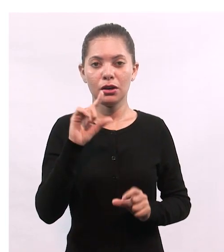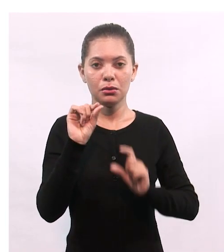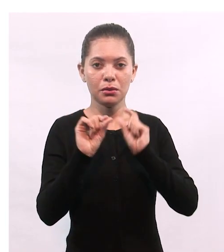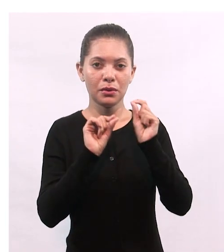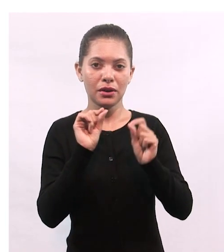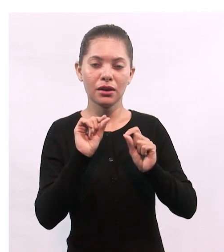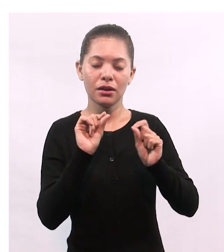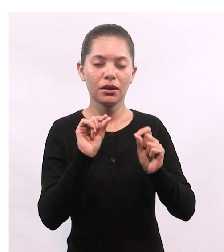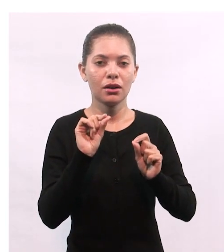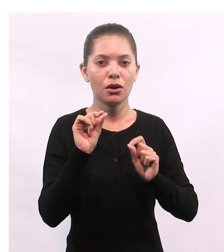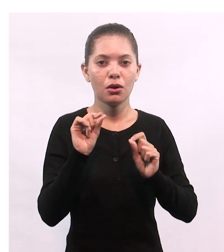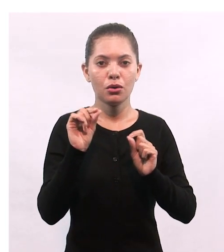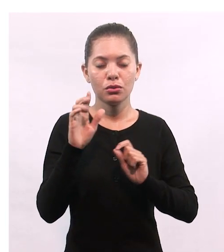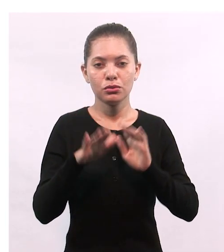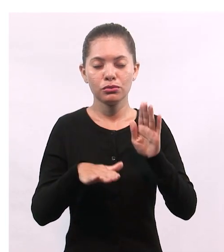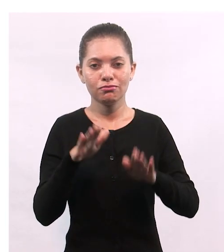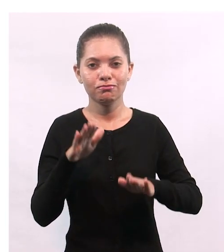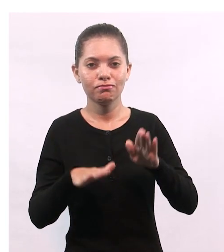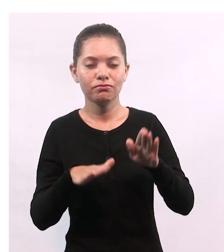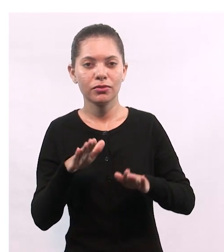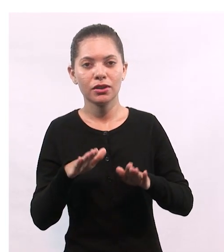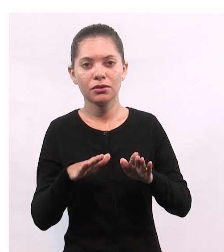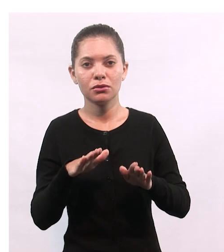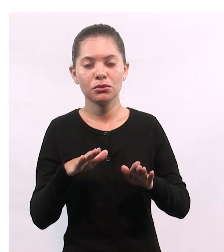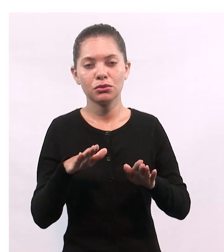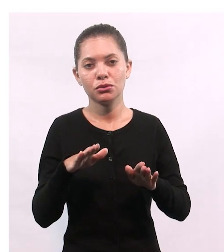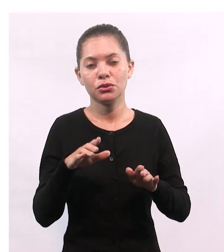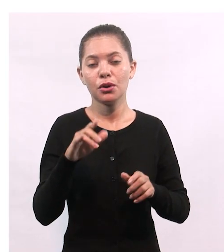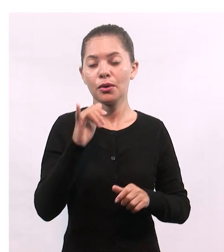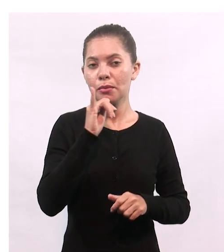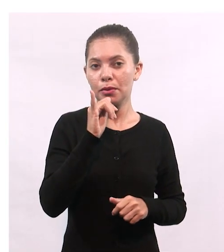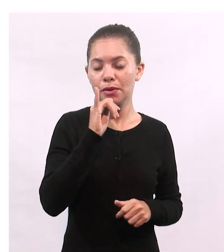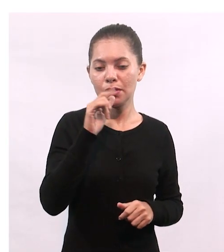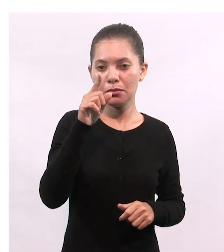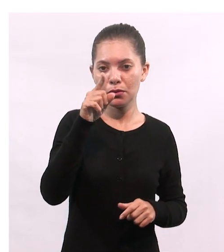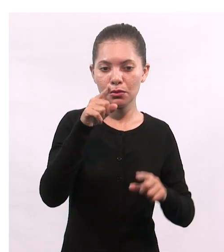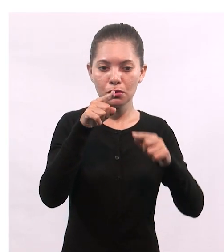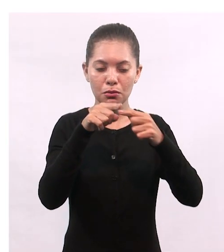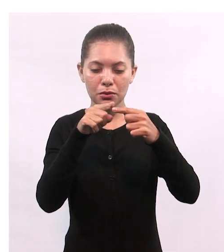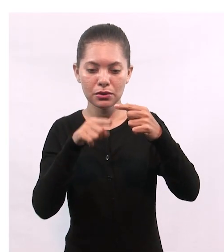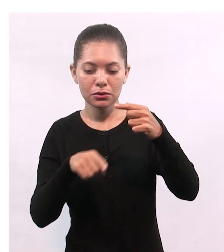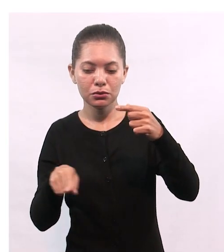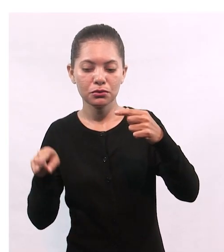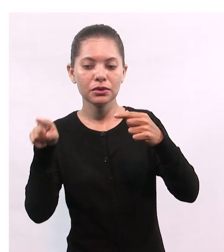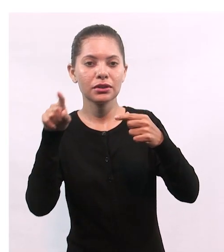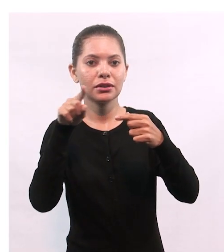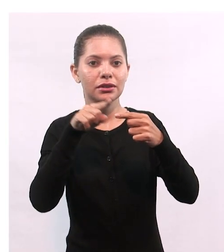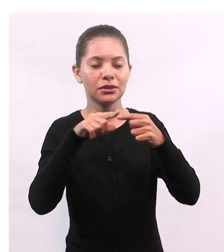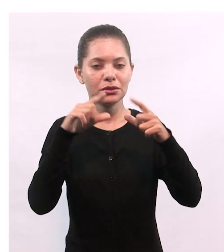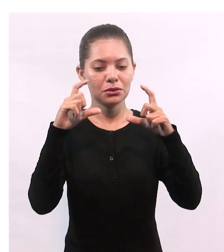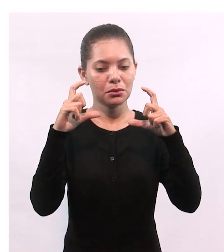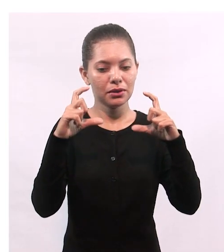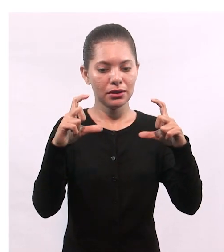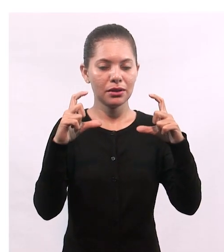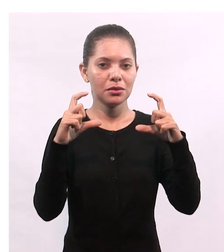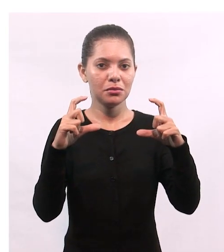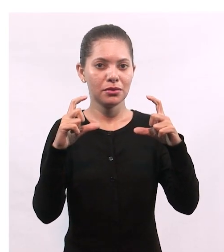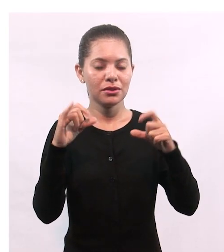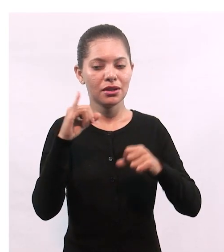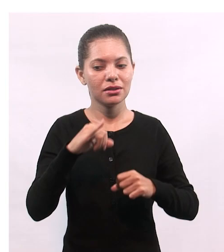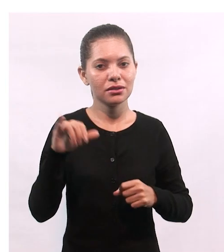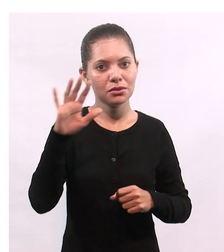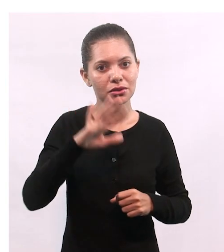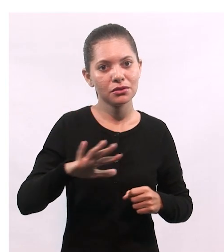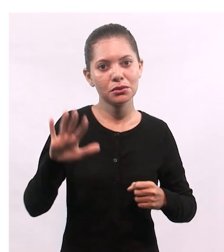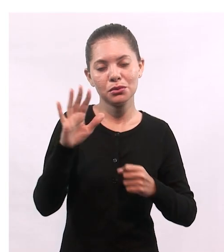menos um dos lados que não são retos. Por exemplo, uma circunferência, uma elipse, essas outras figuras,